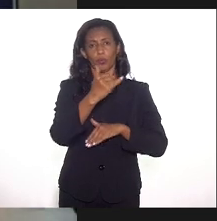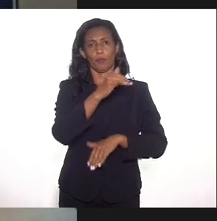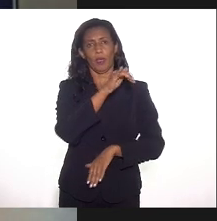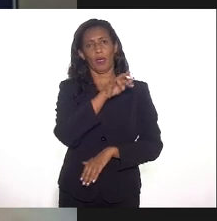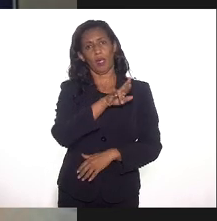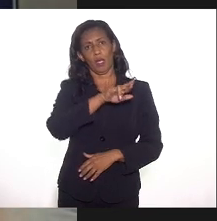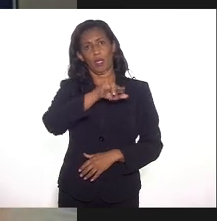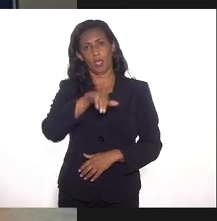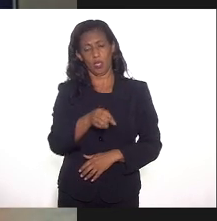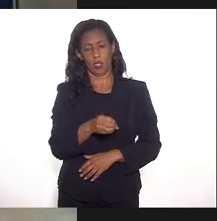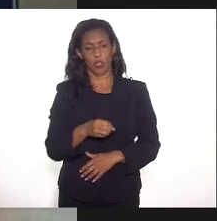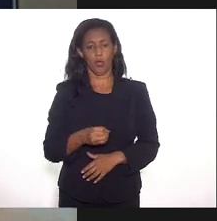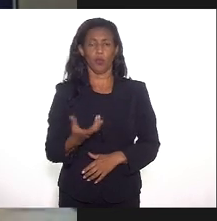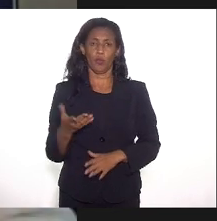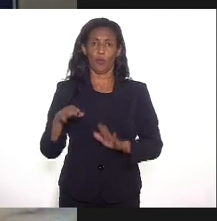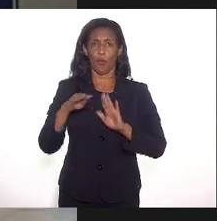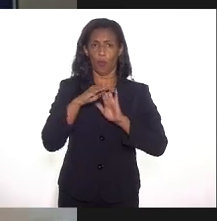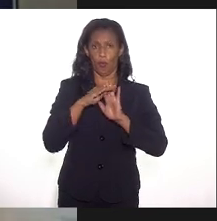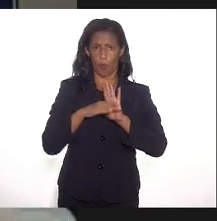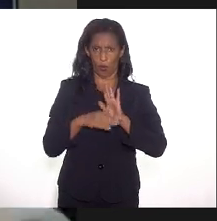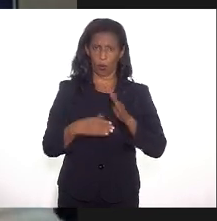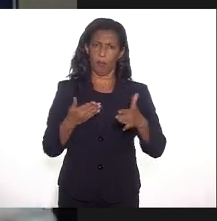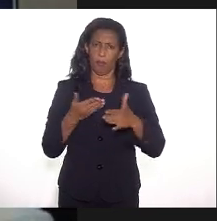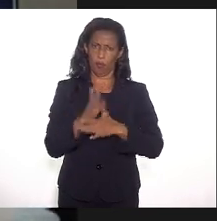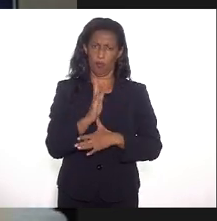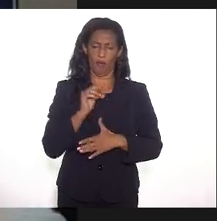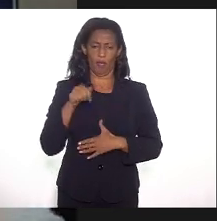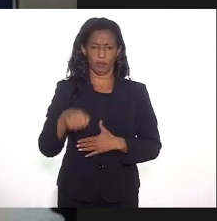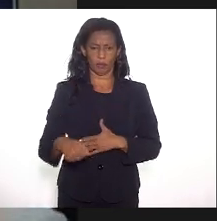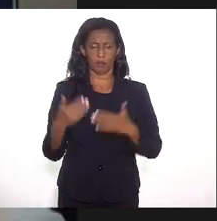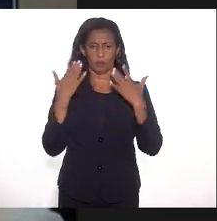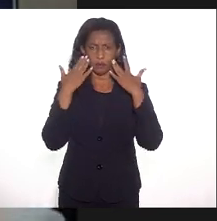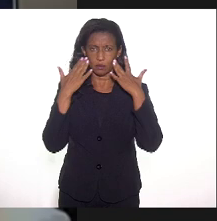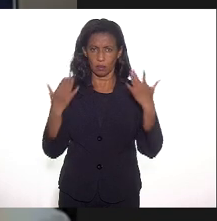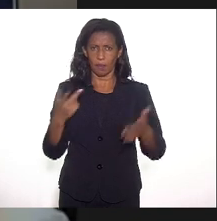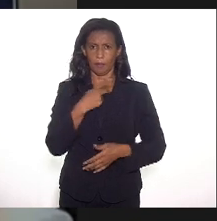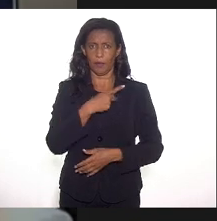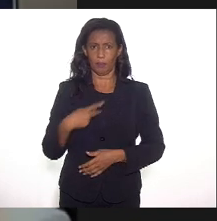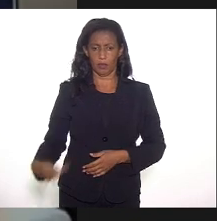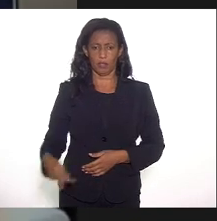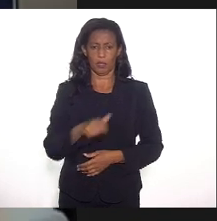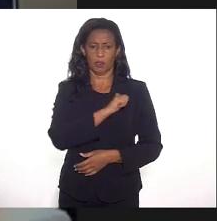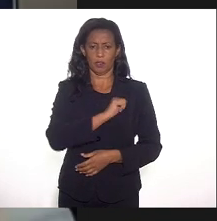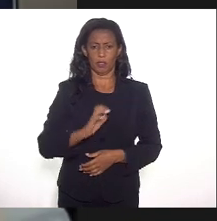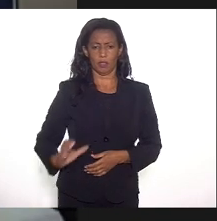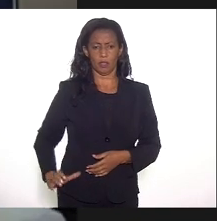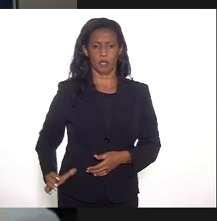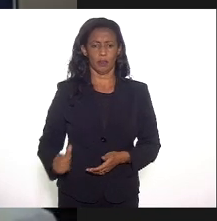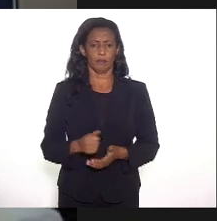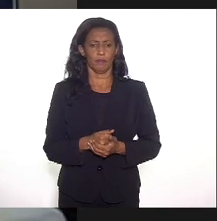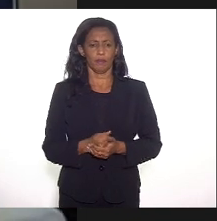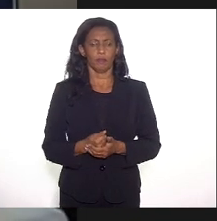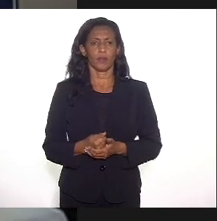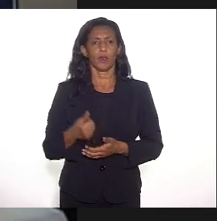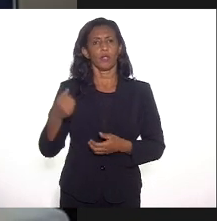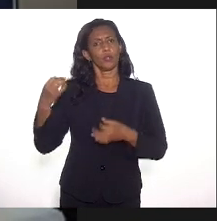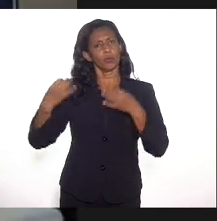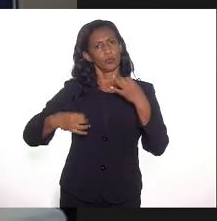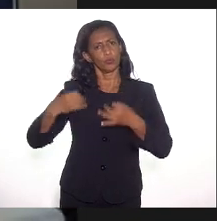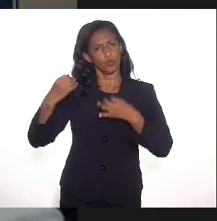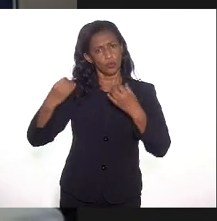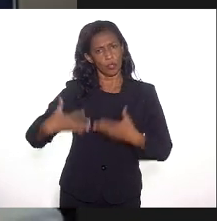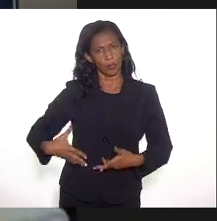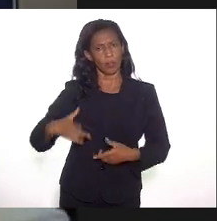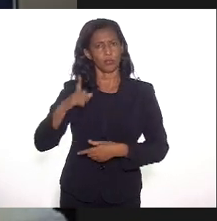apelidado, né, um programa aprovado por essa casa, apresentado pelo presidente da casa, André Siciliano, justamente para